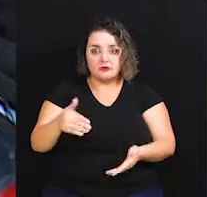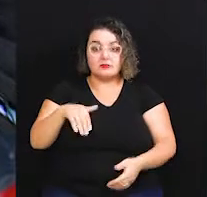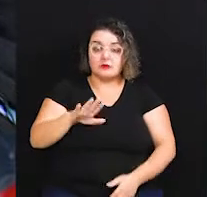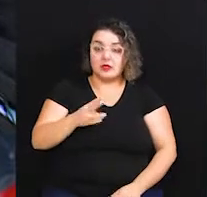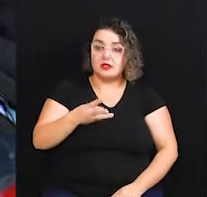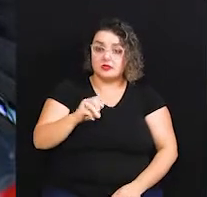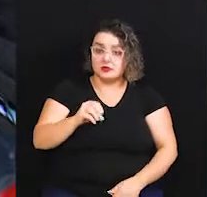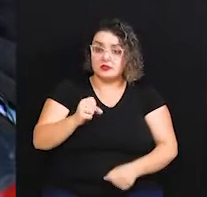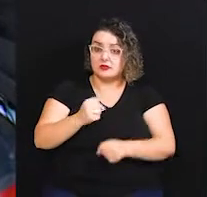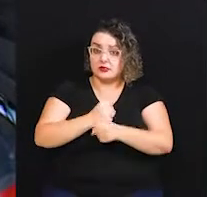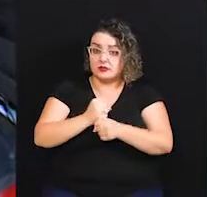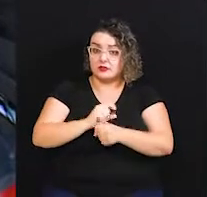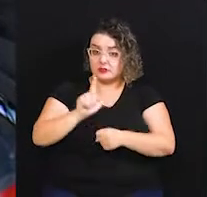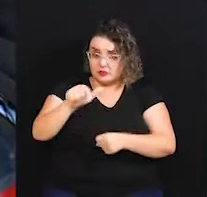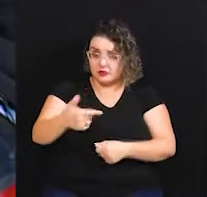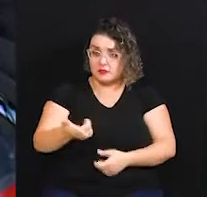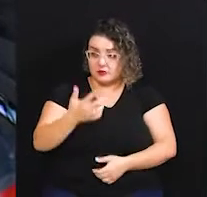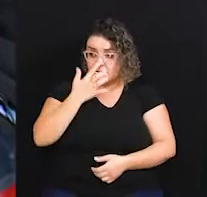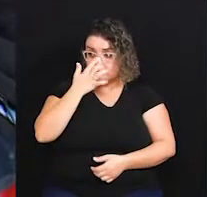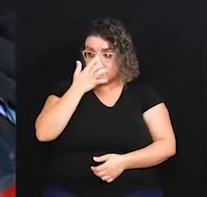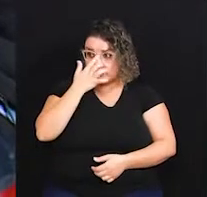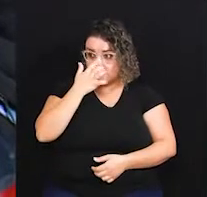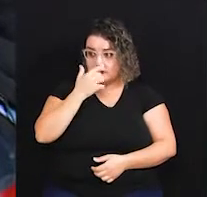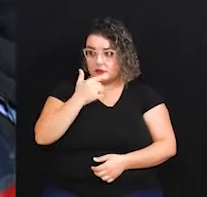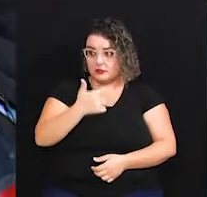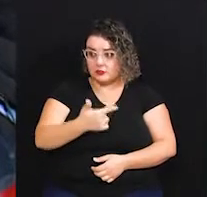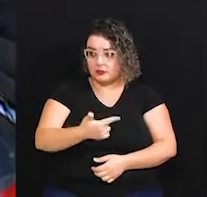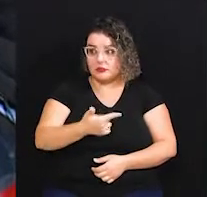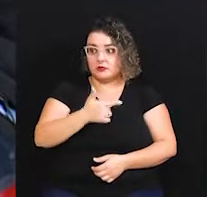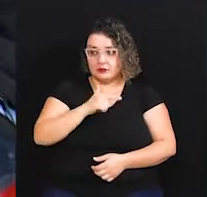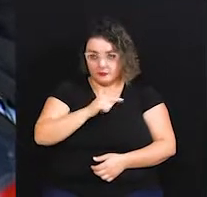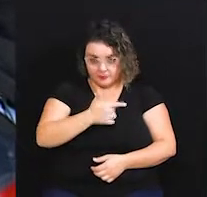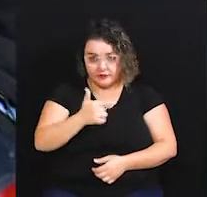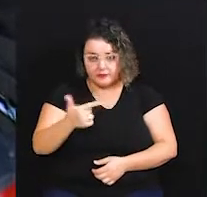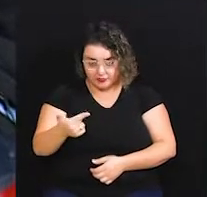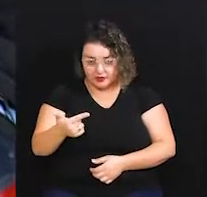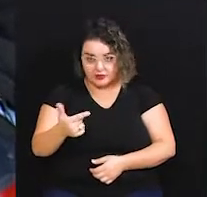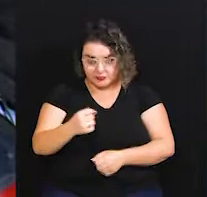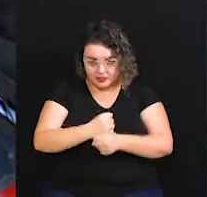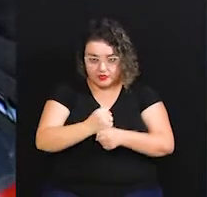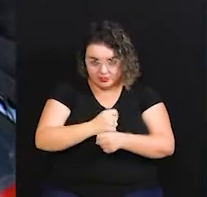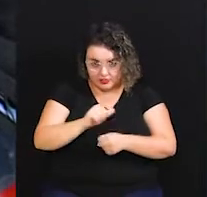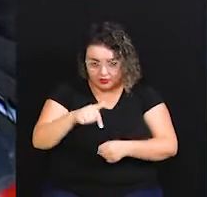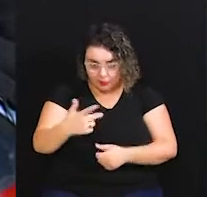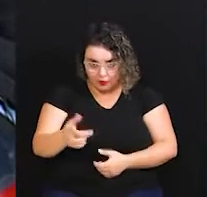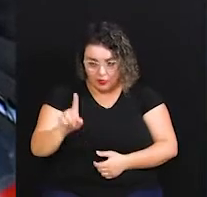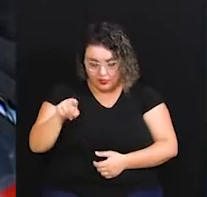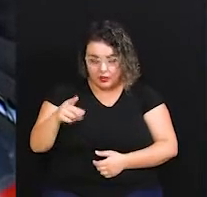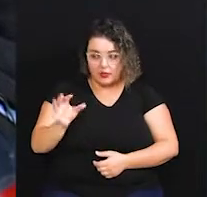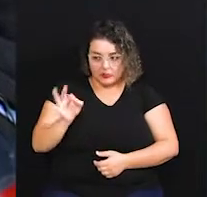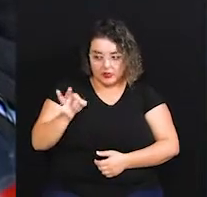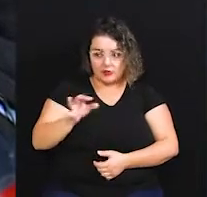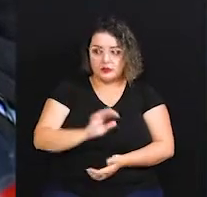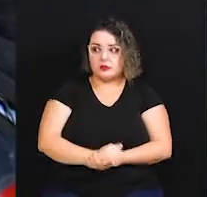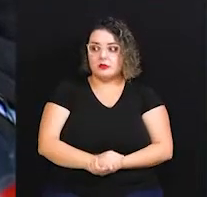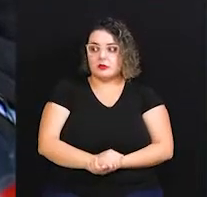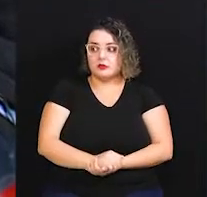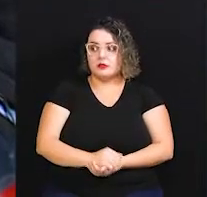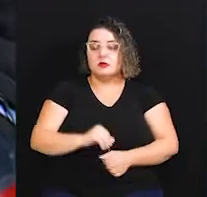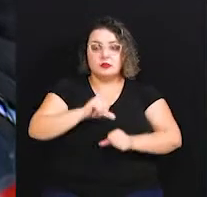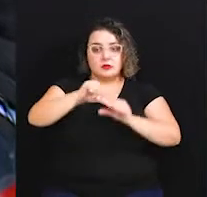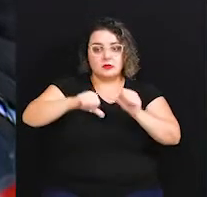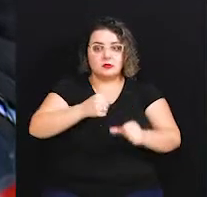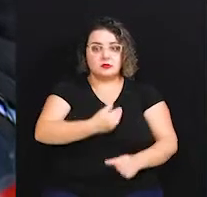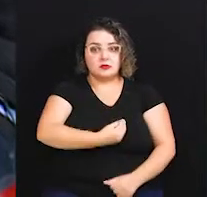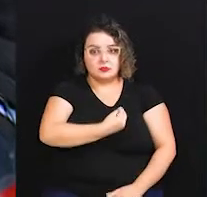de 30 anos depois, né? 30 não, 22, né? Tá certo? 22 anos depois, a música está aqui